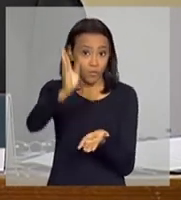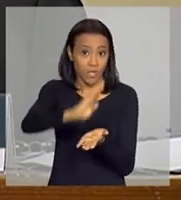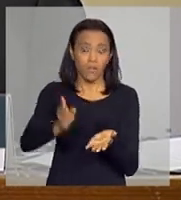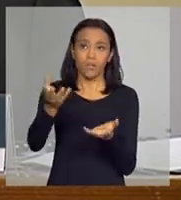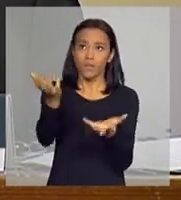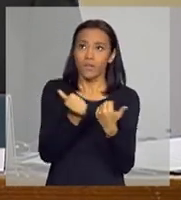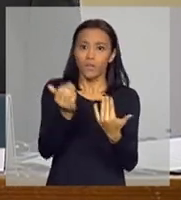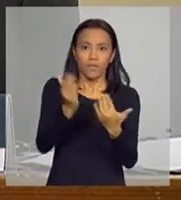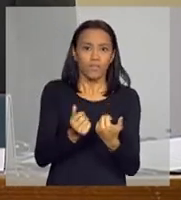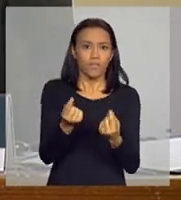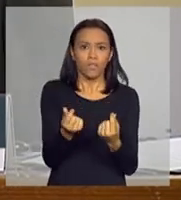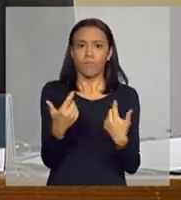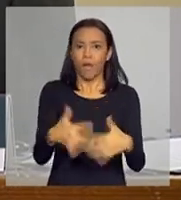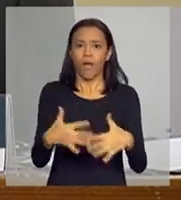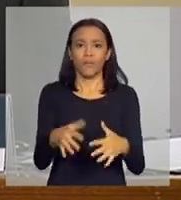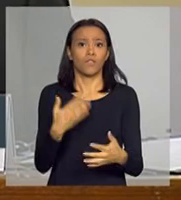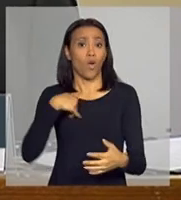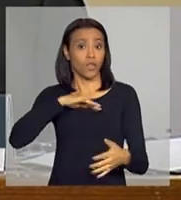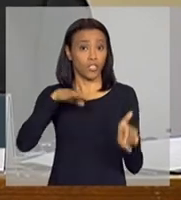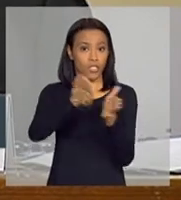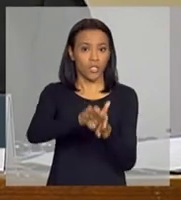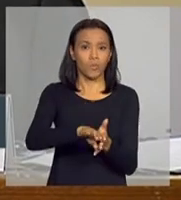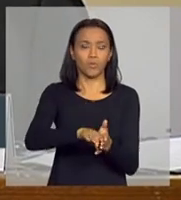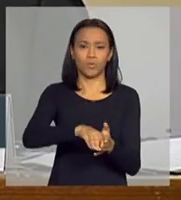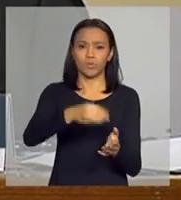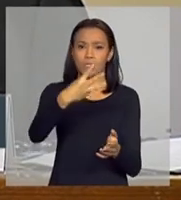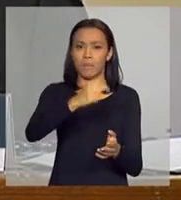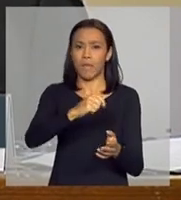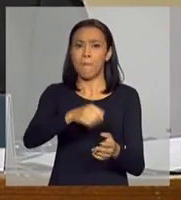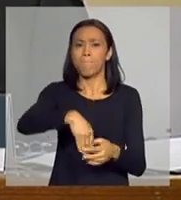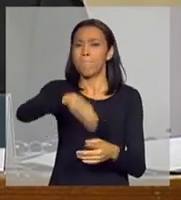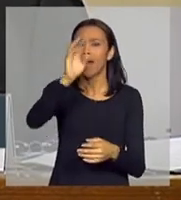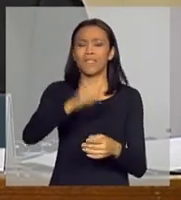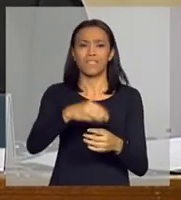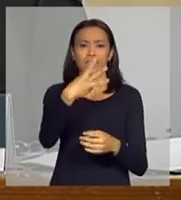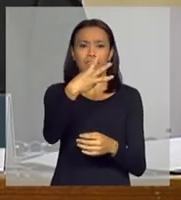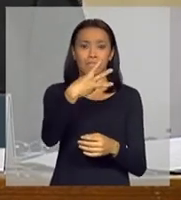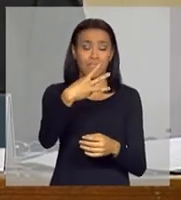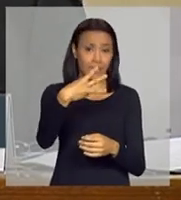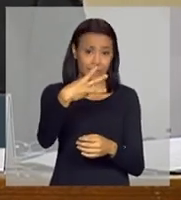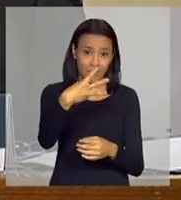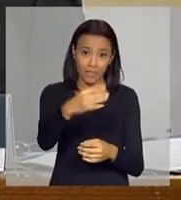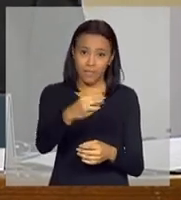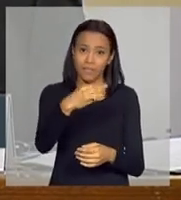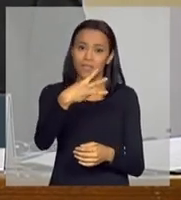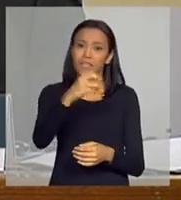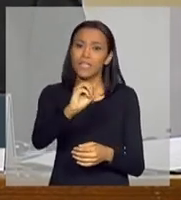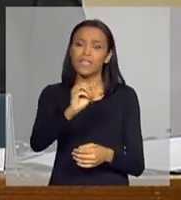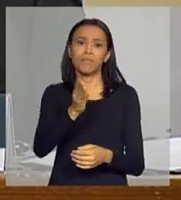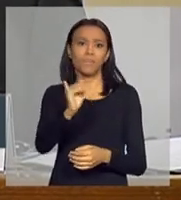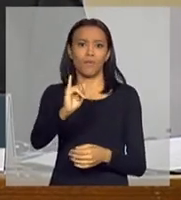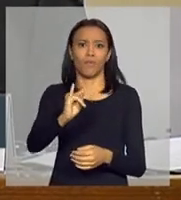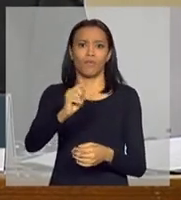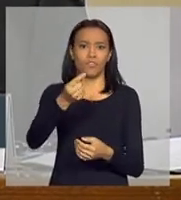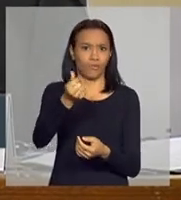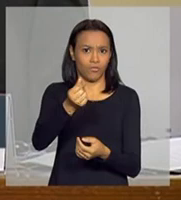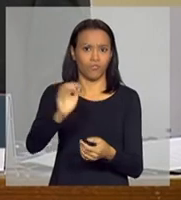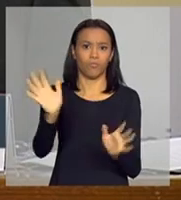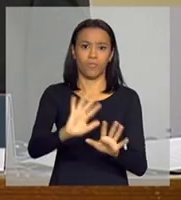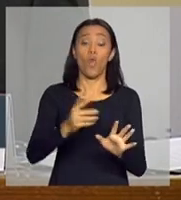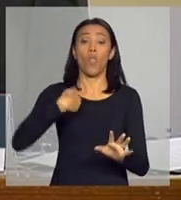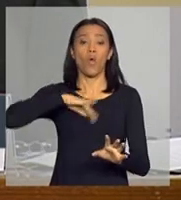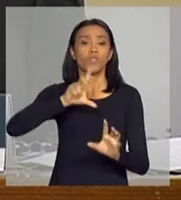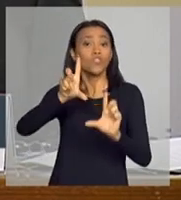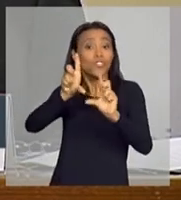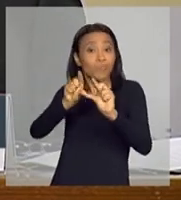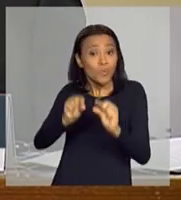chegamos a ter no trimestre a entrada de mais de 30 bilhões de fluxo financeiro nós diminuímos este